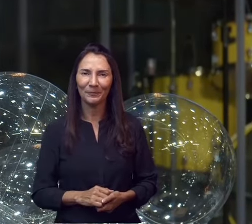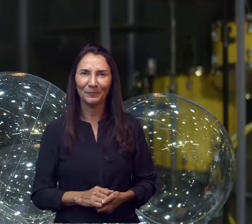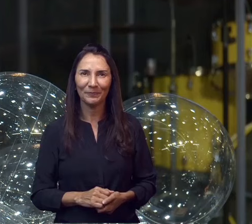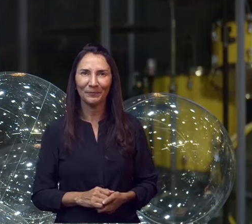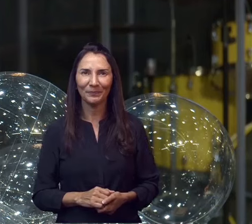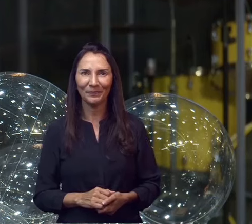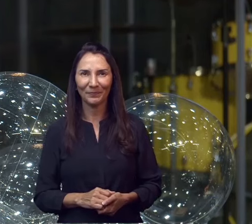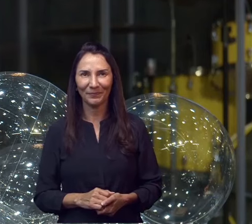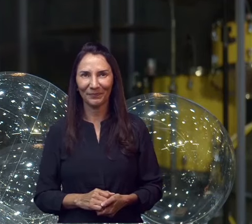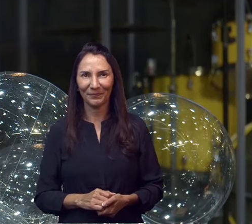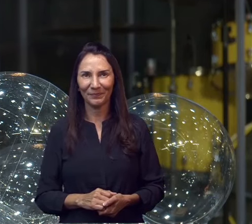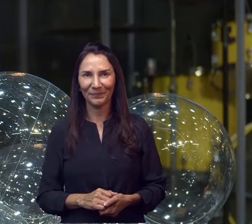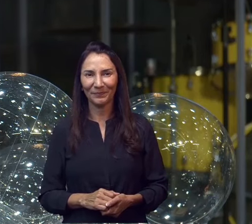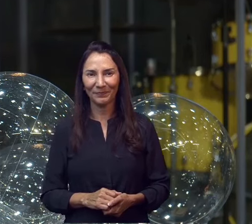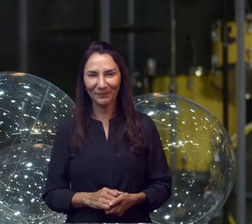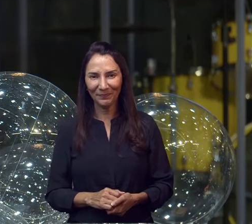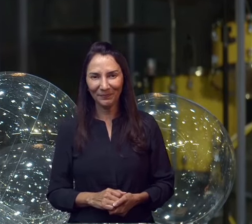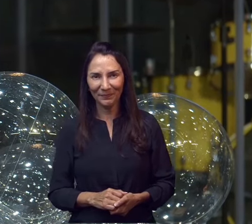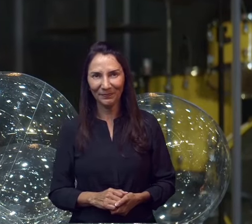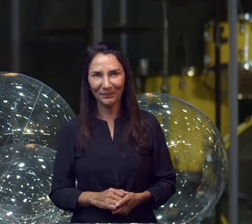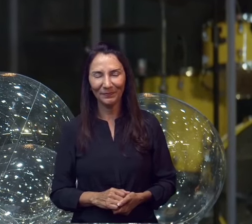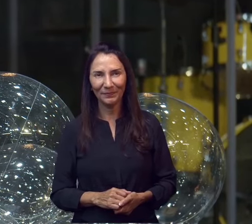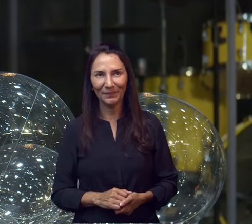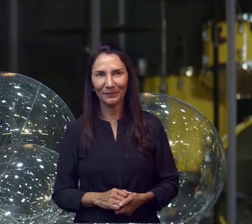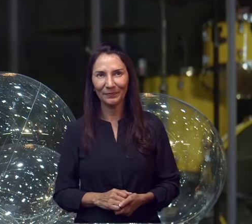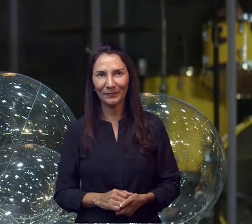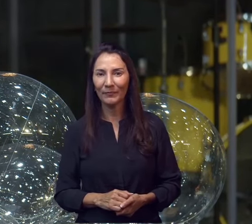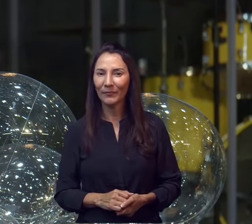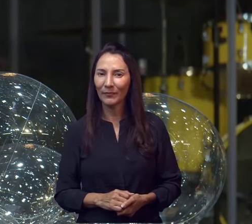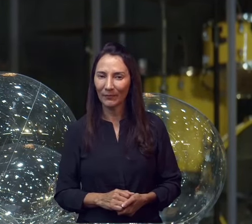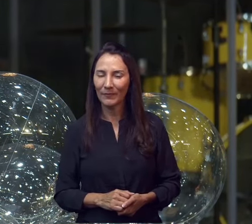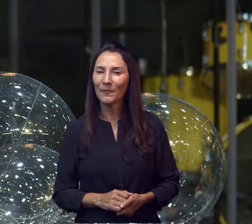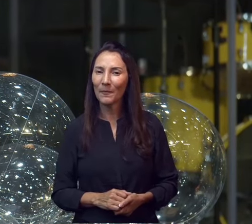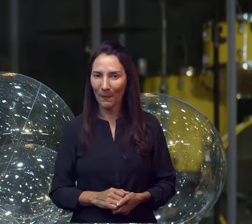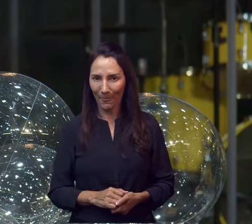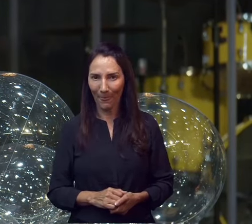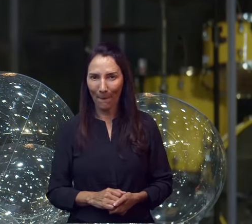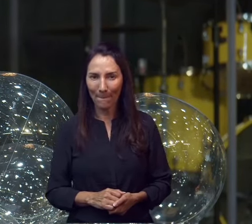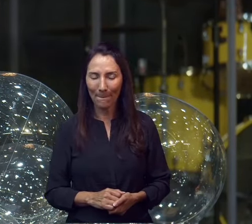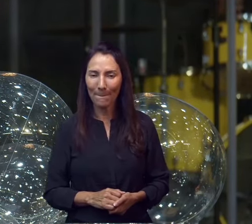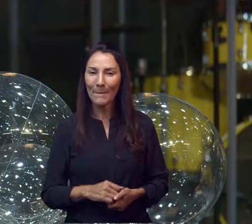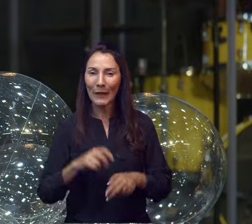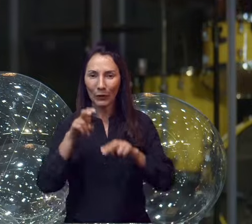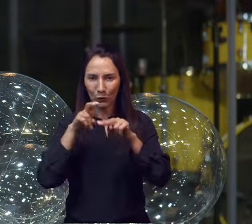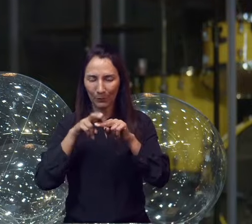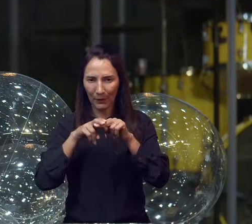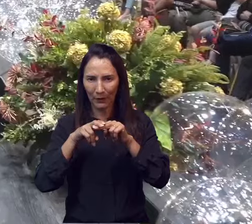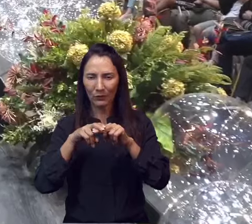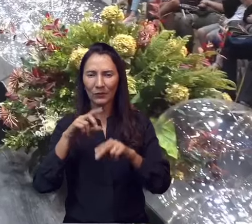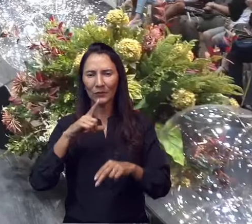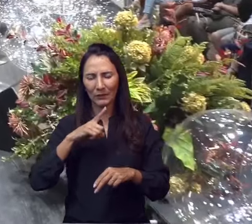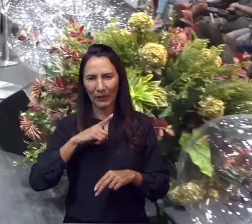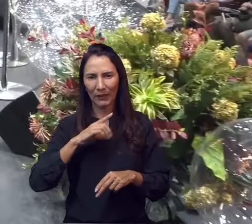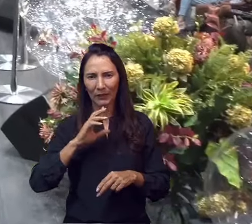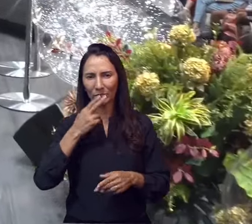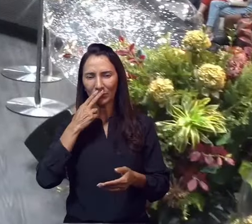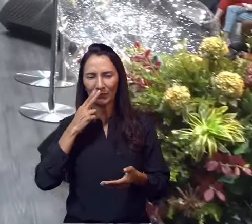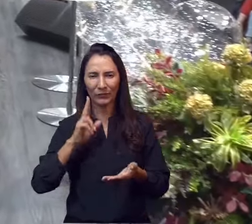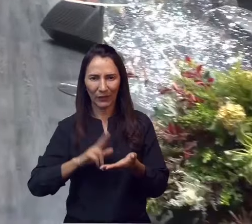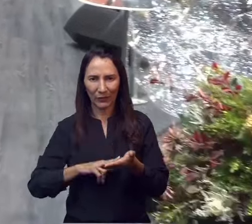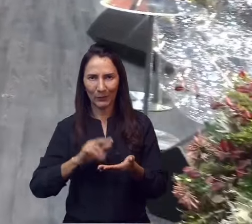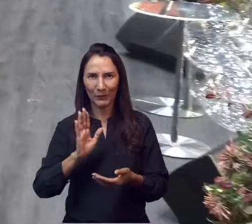pastor nos bancos já tem os envelopes você pode apanhar o seu envelope aí e preparar sua oferta especial